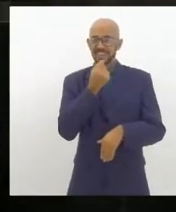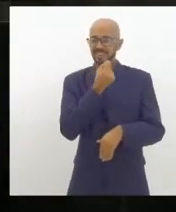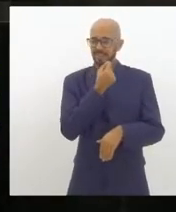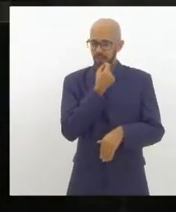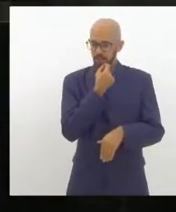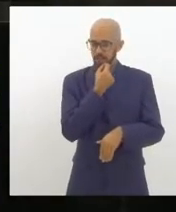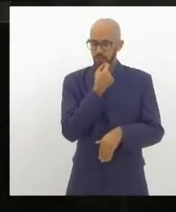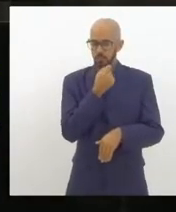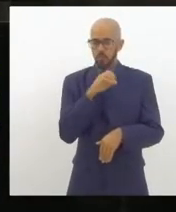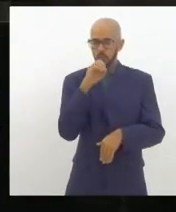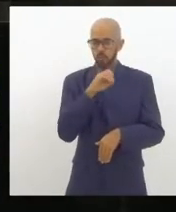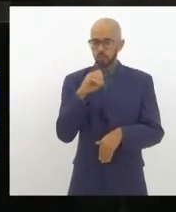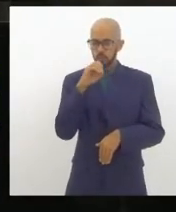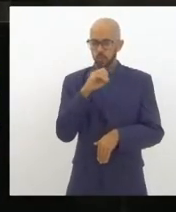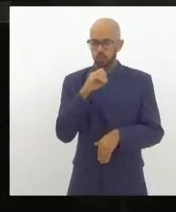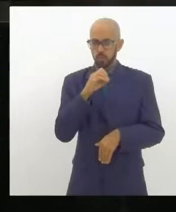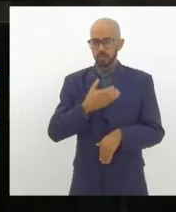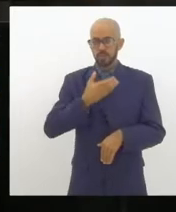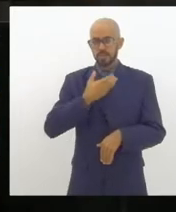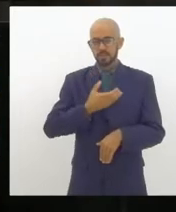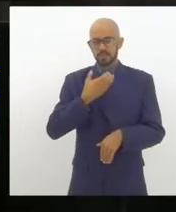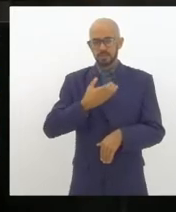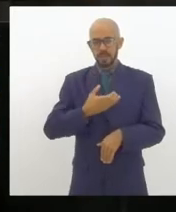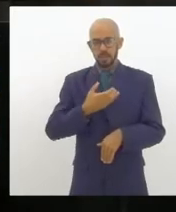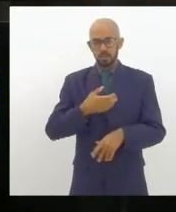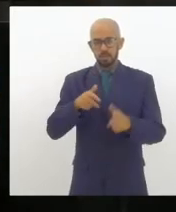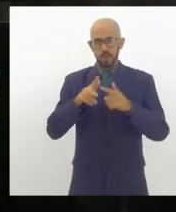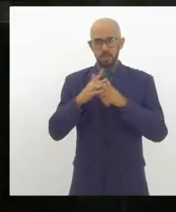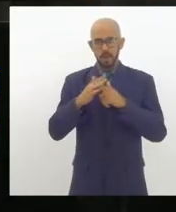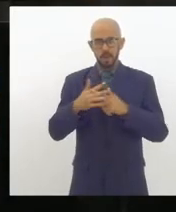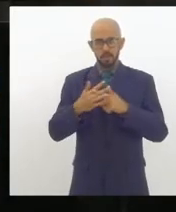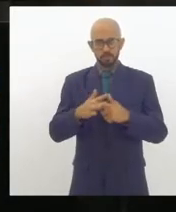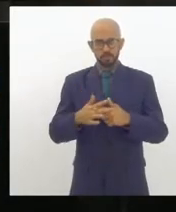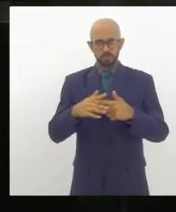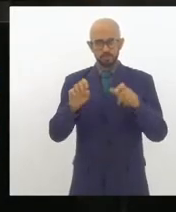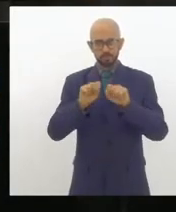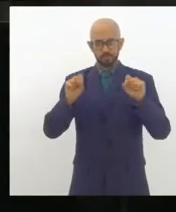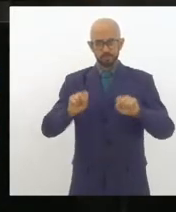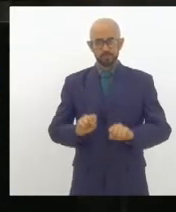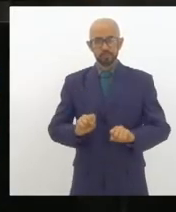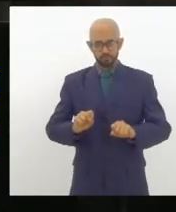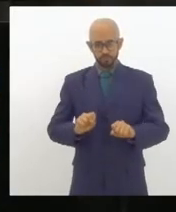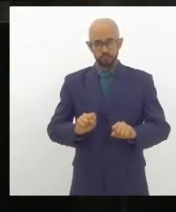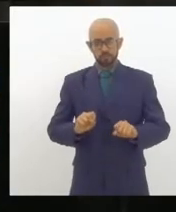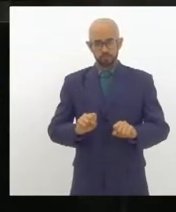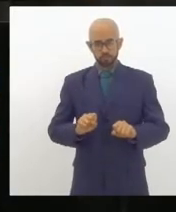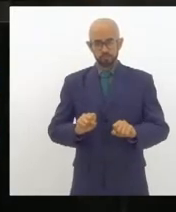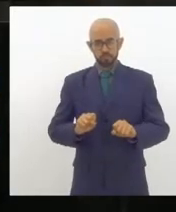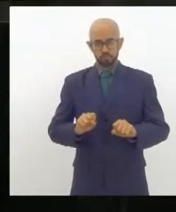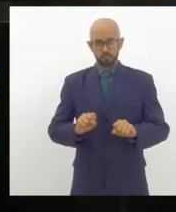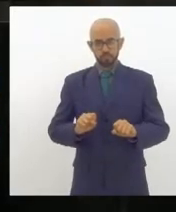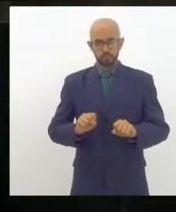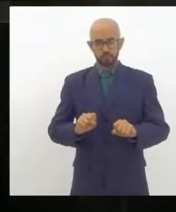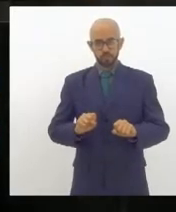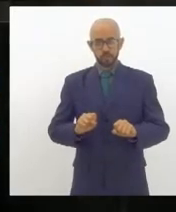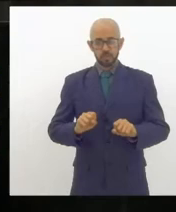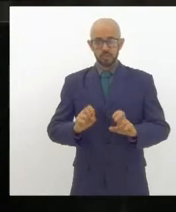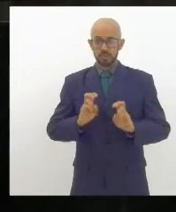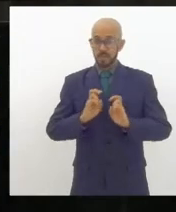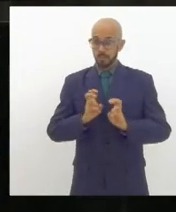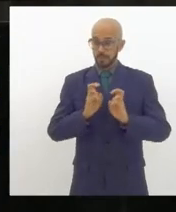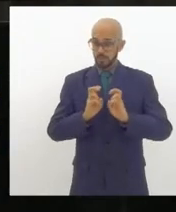novembro, dezembro de 2022, em manutenção do sistema. Entende-se aí,